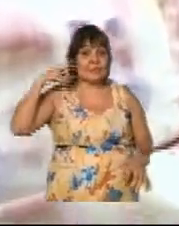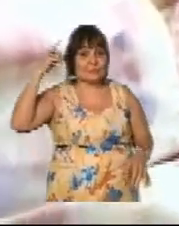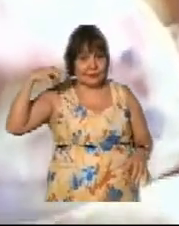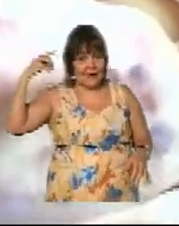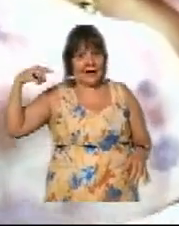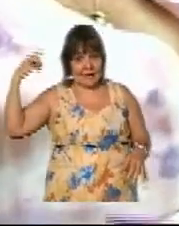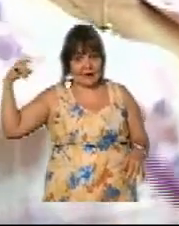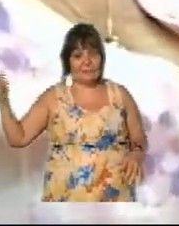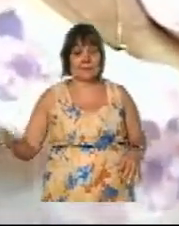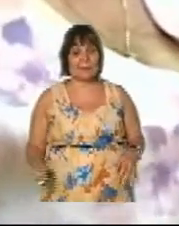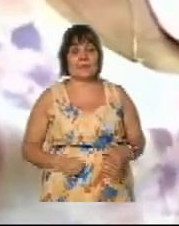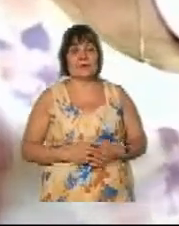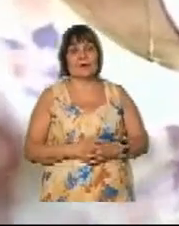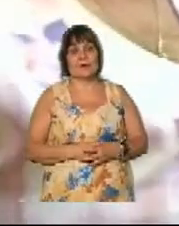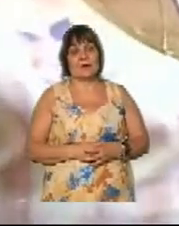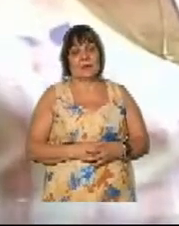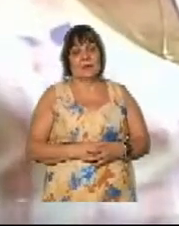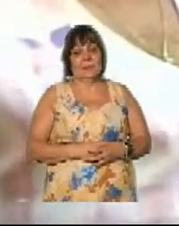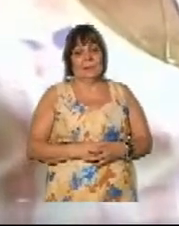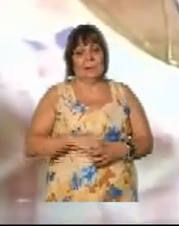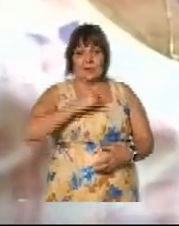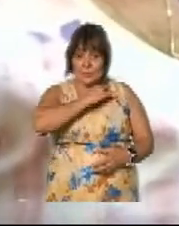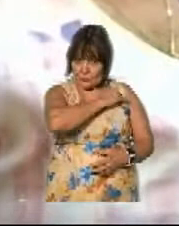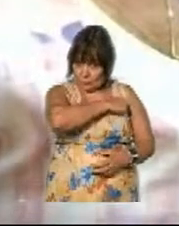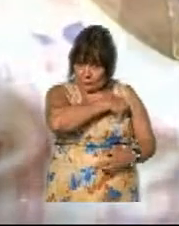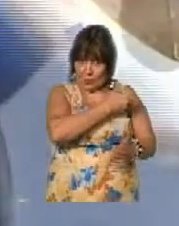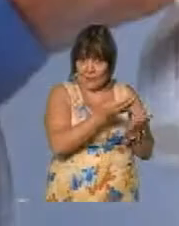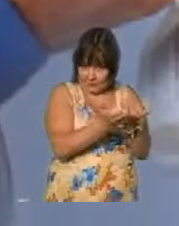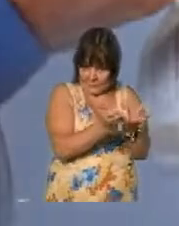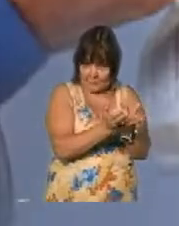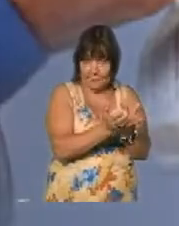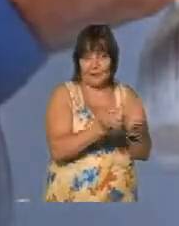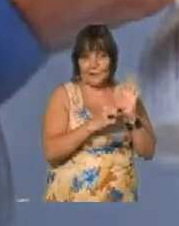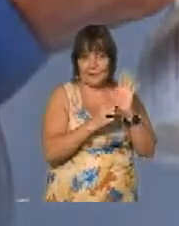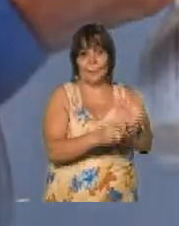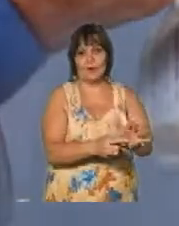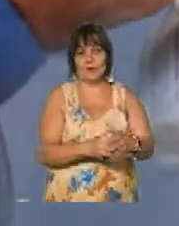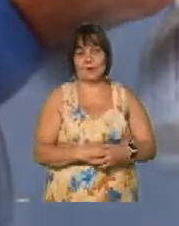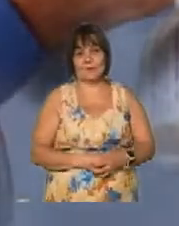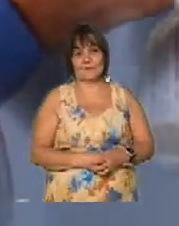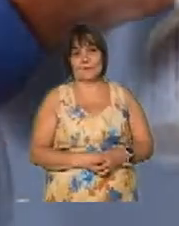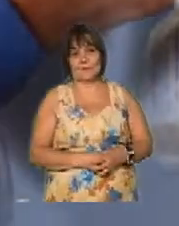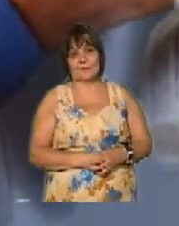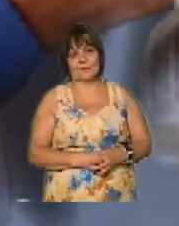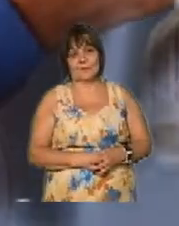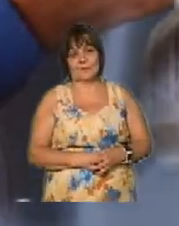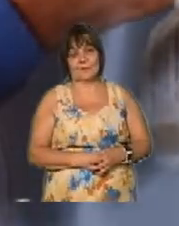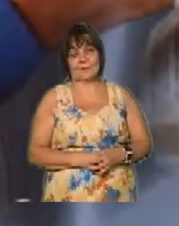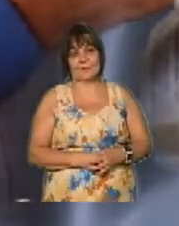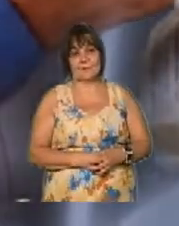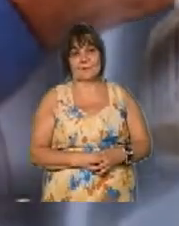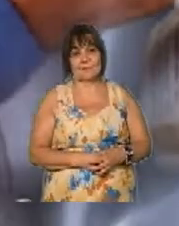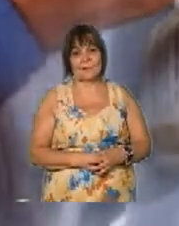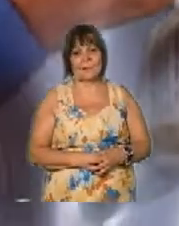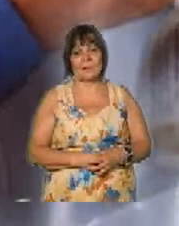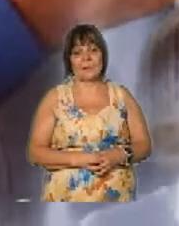João 2:1 mostra que nós não estamos nesta luta sozinhos. Filhinhos meus, estas coisas vos escrevo para que